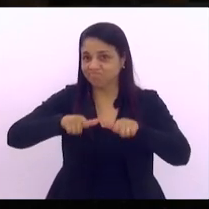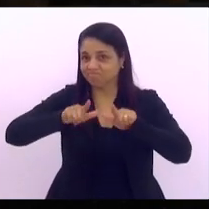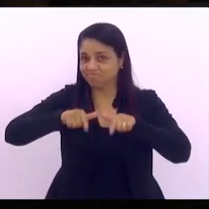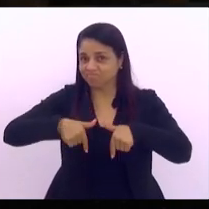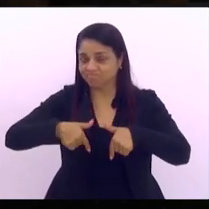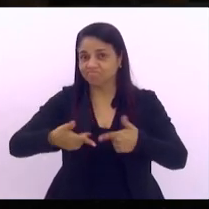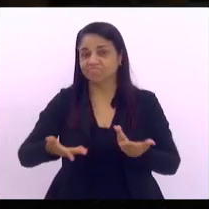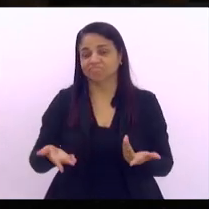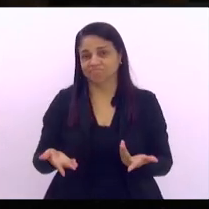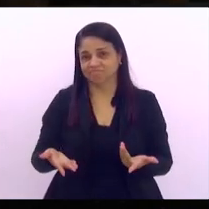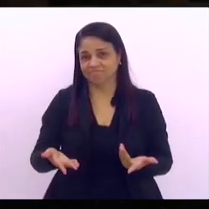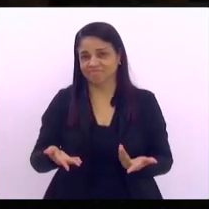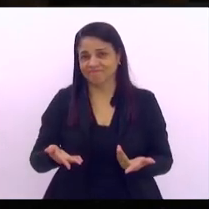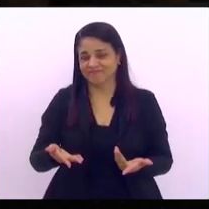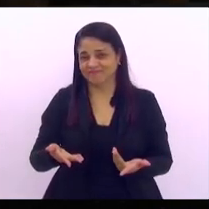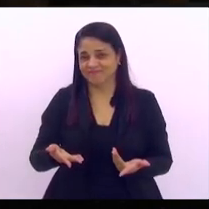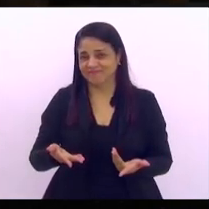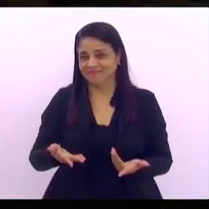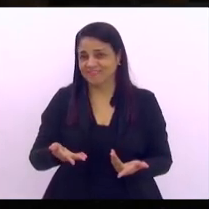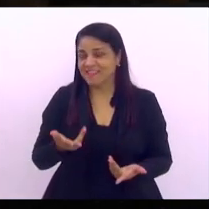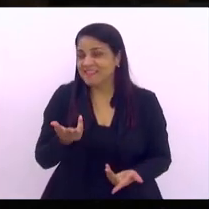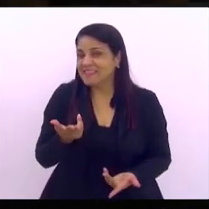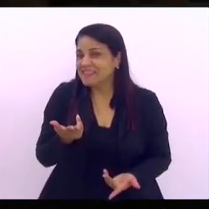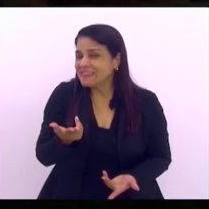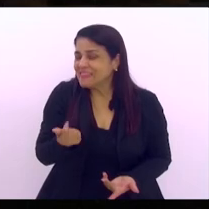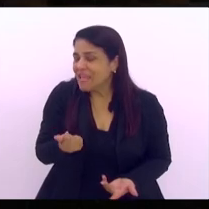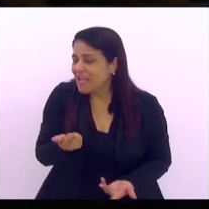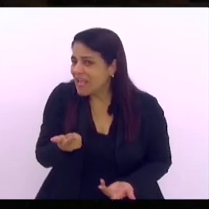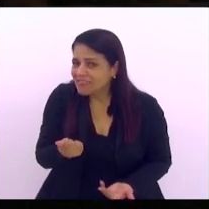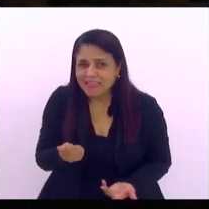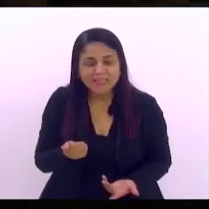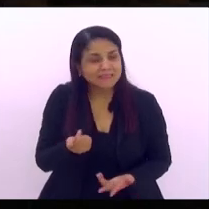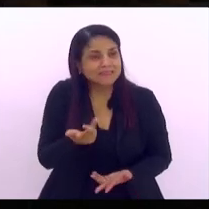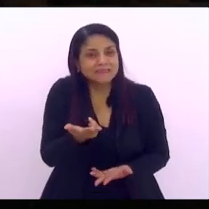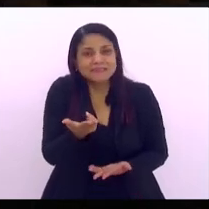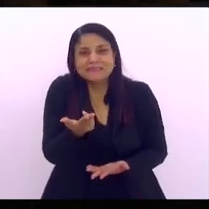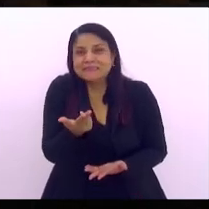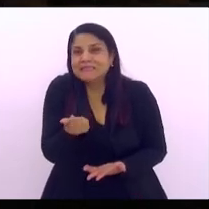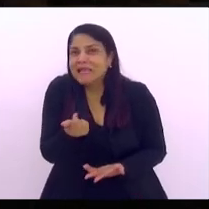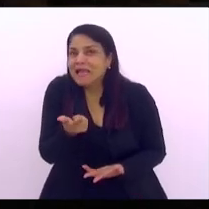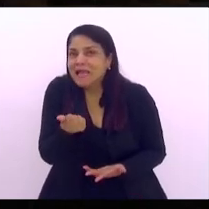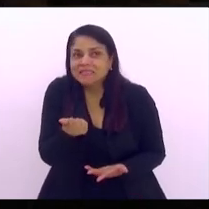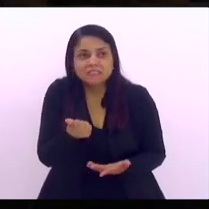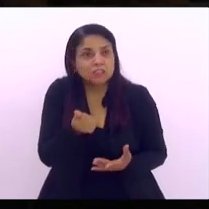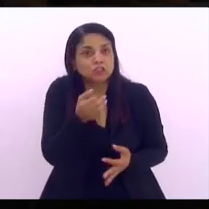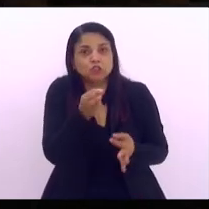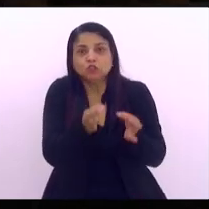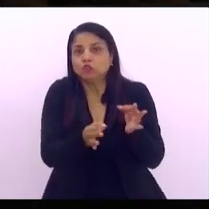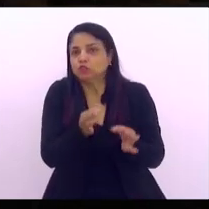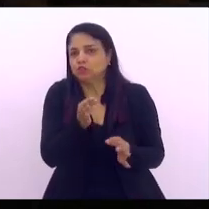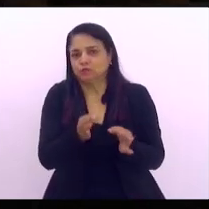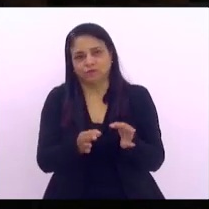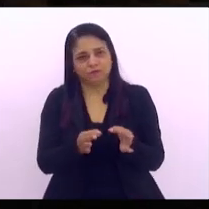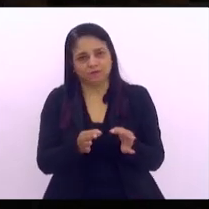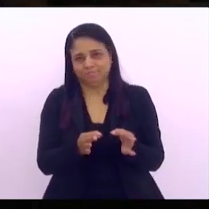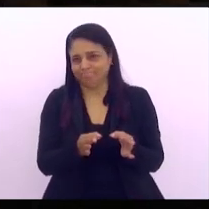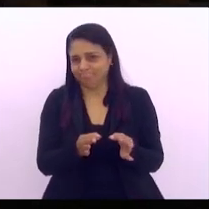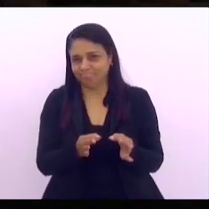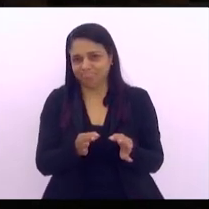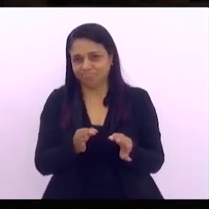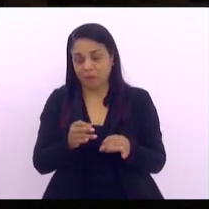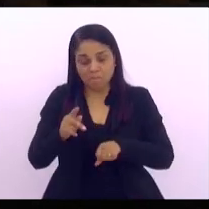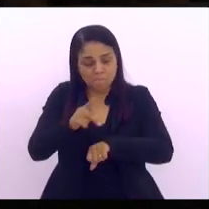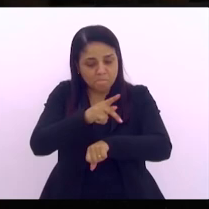Nada, mas nada justifica um país invadir o outro. Que